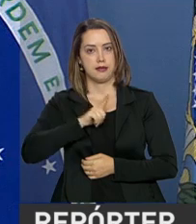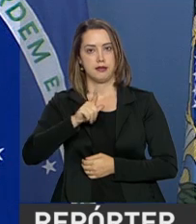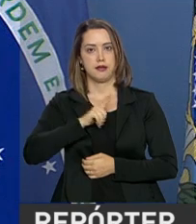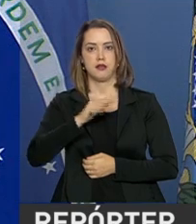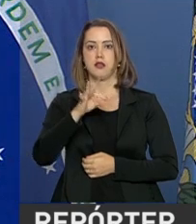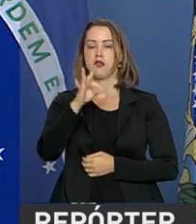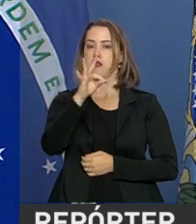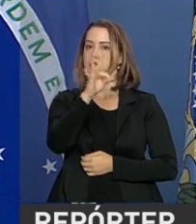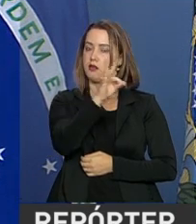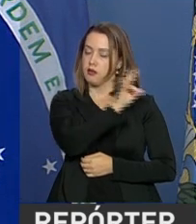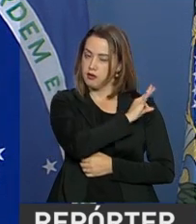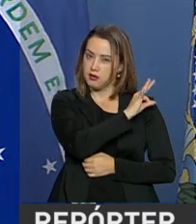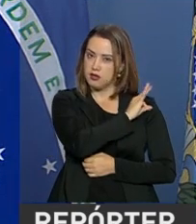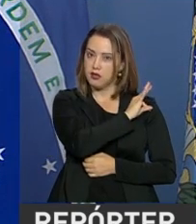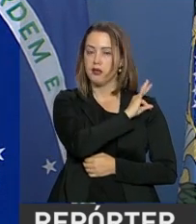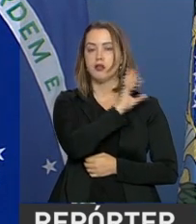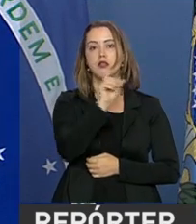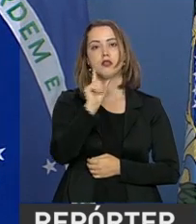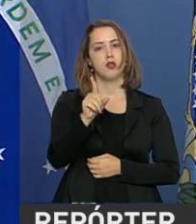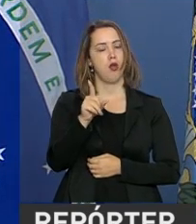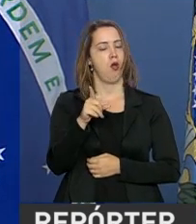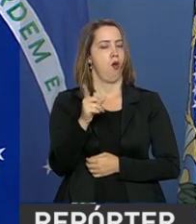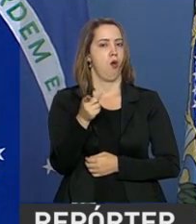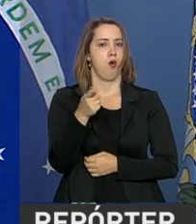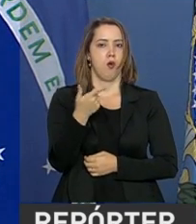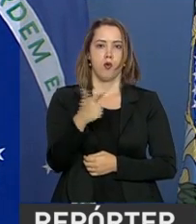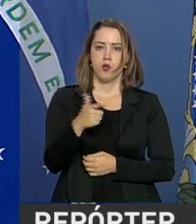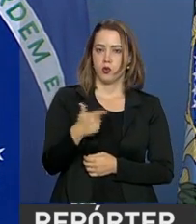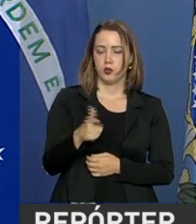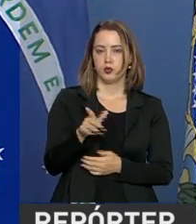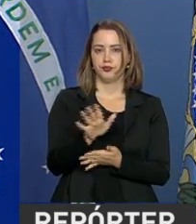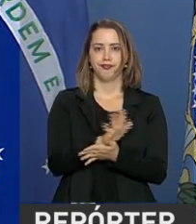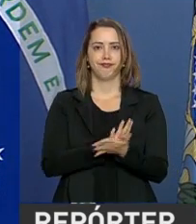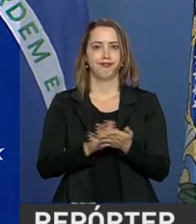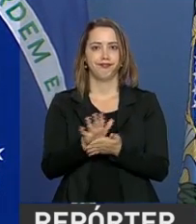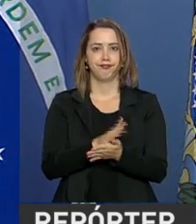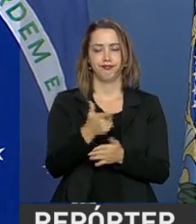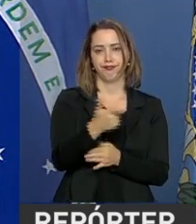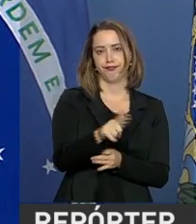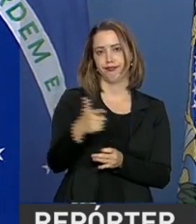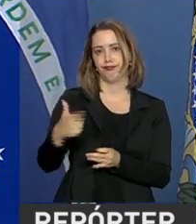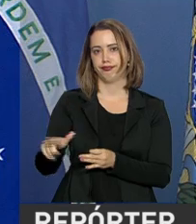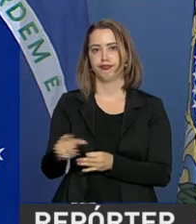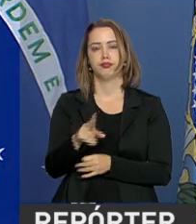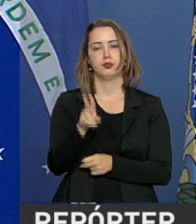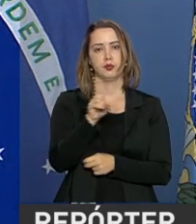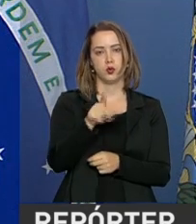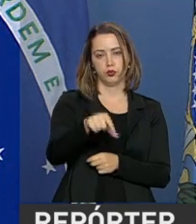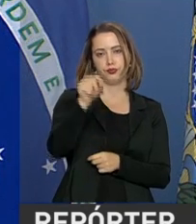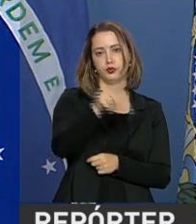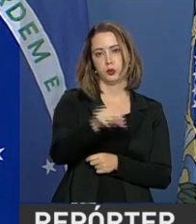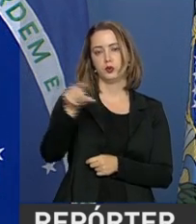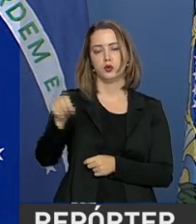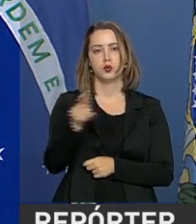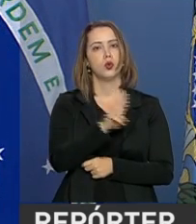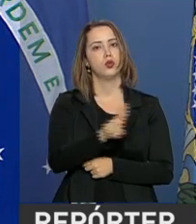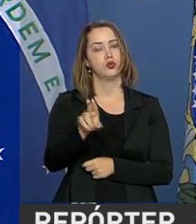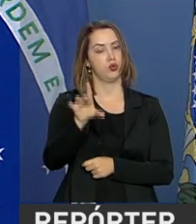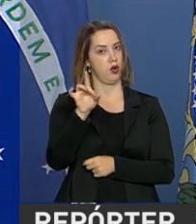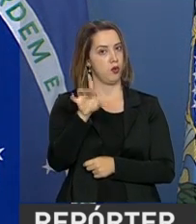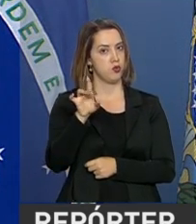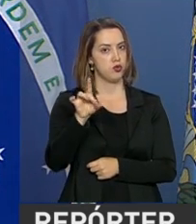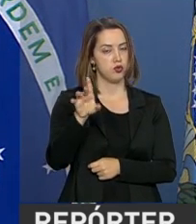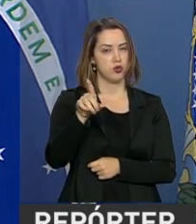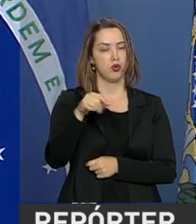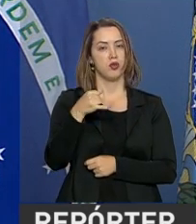técnica portanto sem a necessária indicação de outra natureza que não EJA